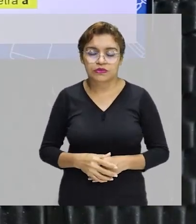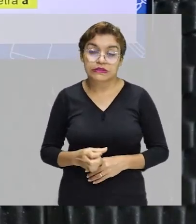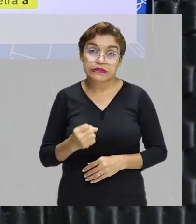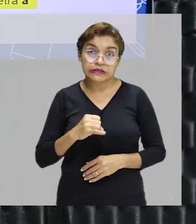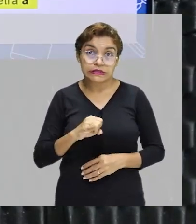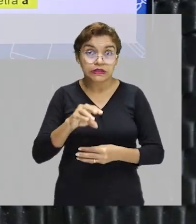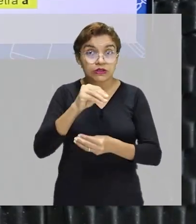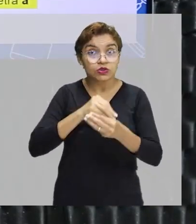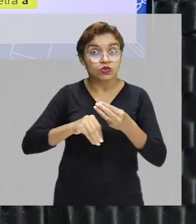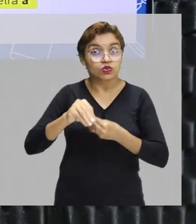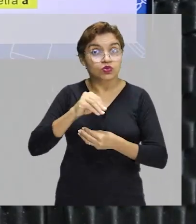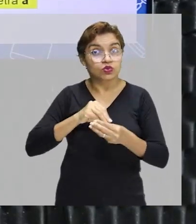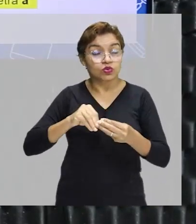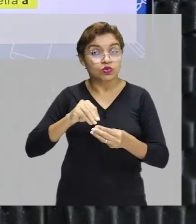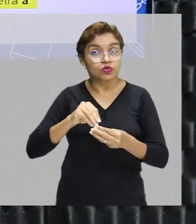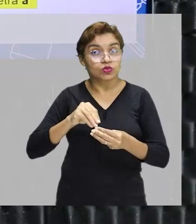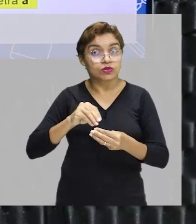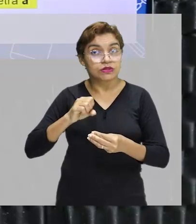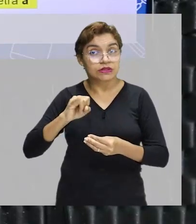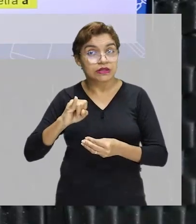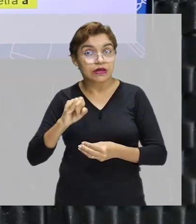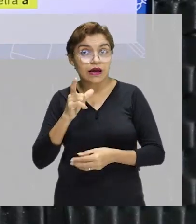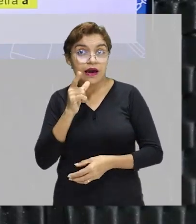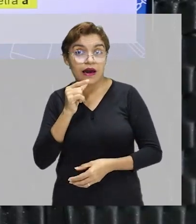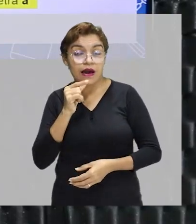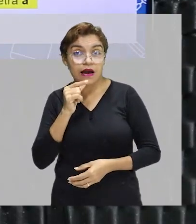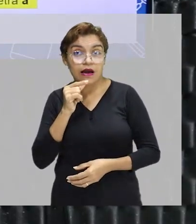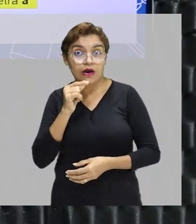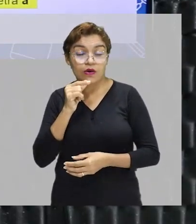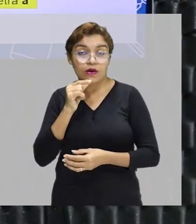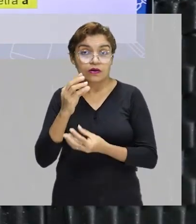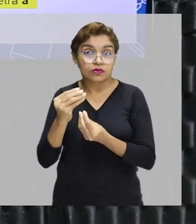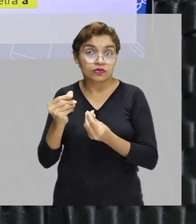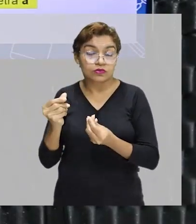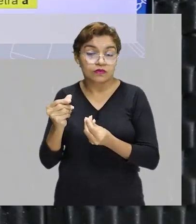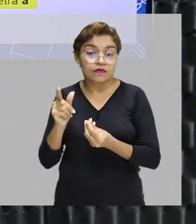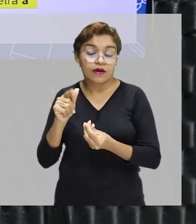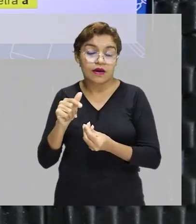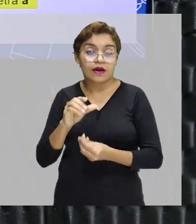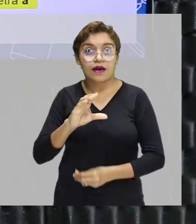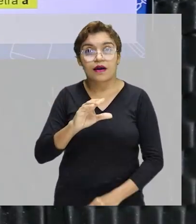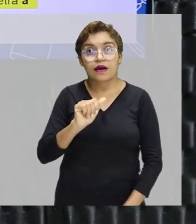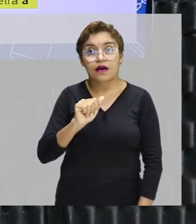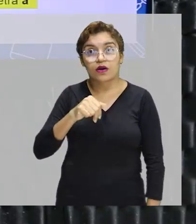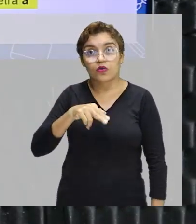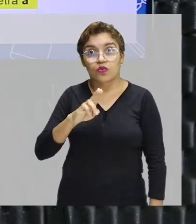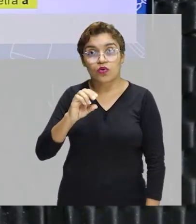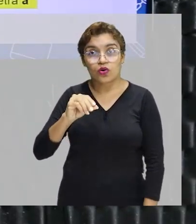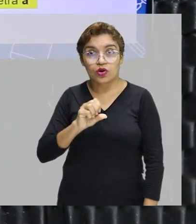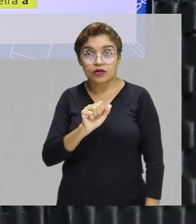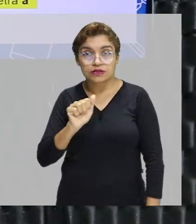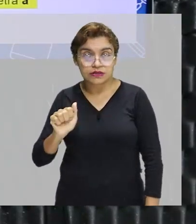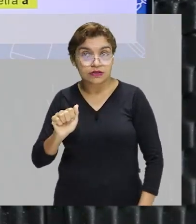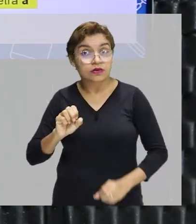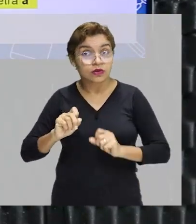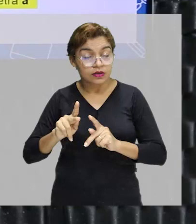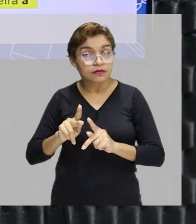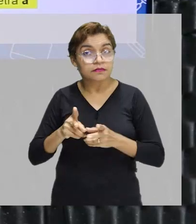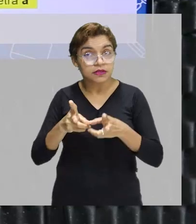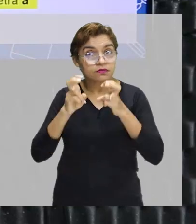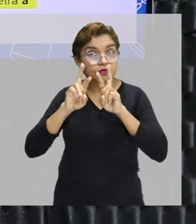solução onde solvente fosse água, seria uma solução aquosa. Show de bola? Pegaram a